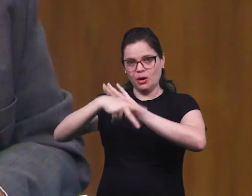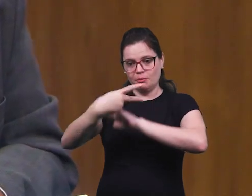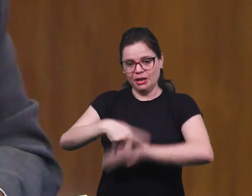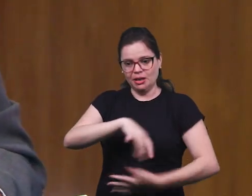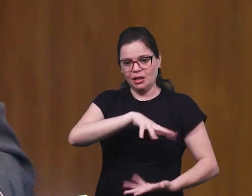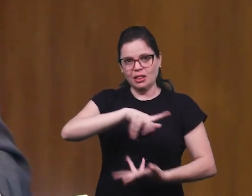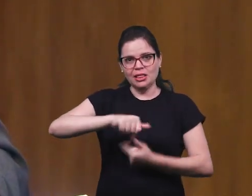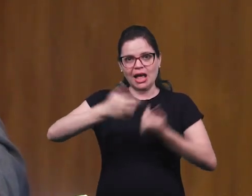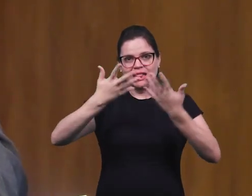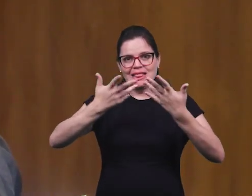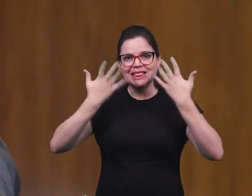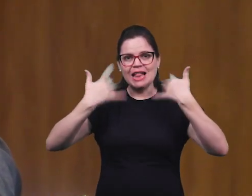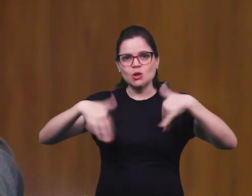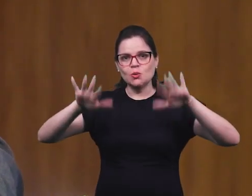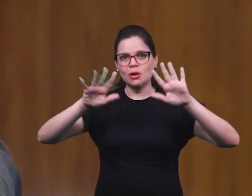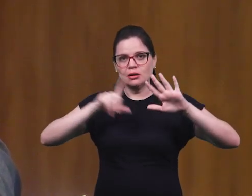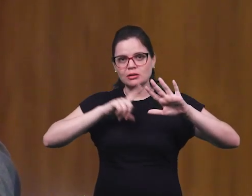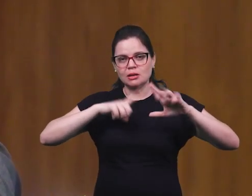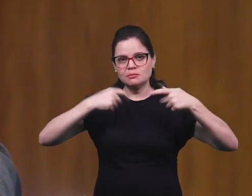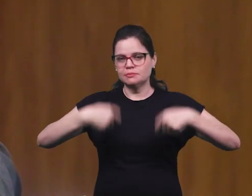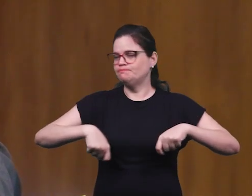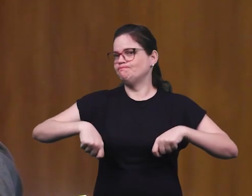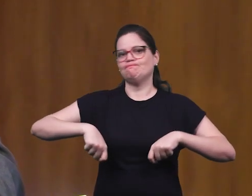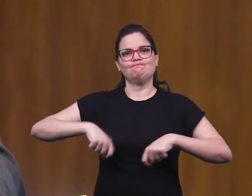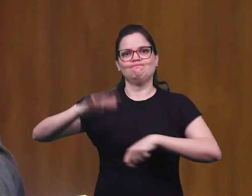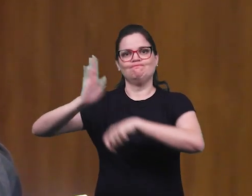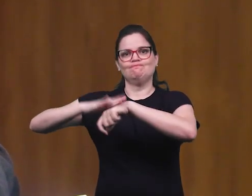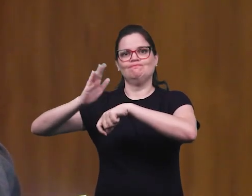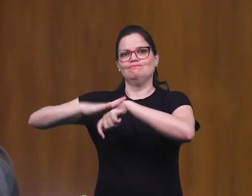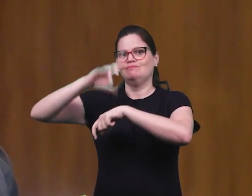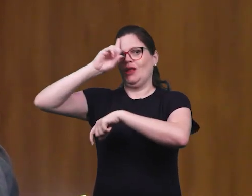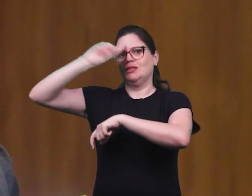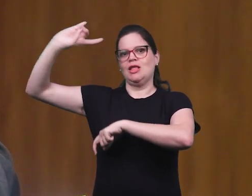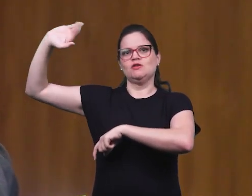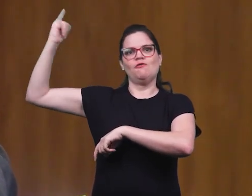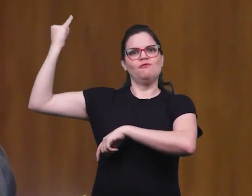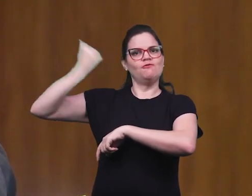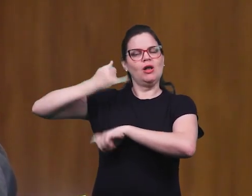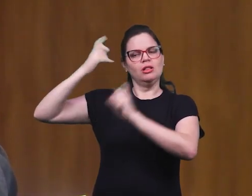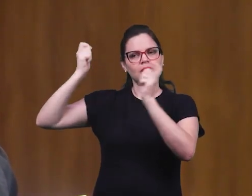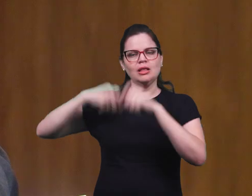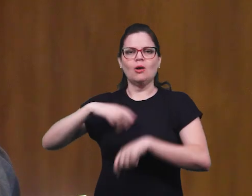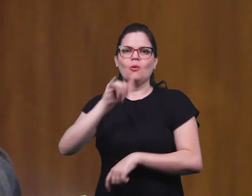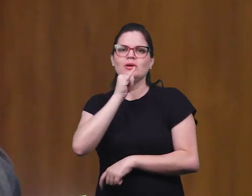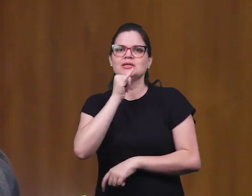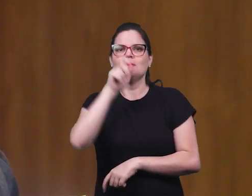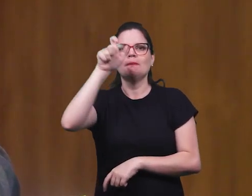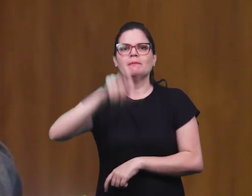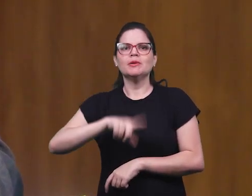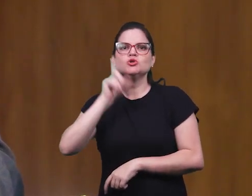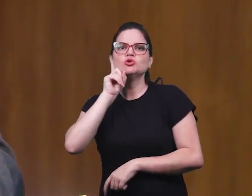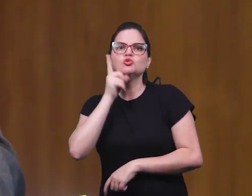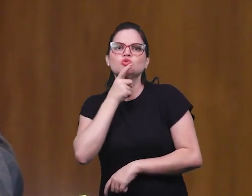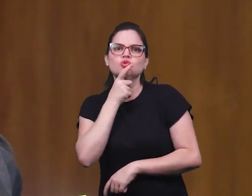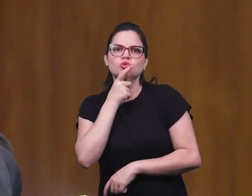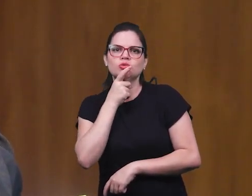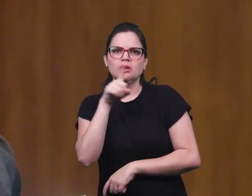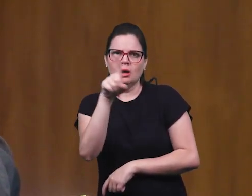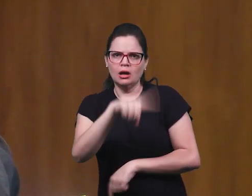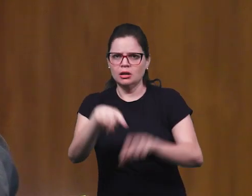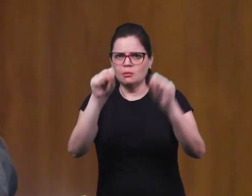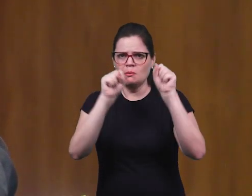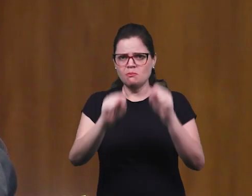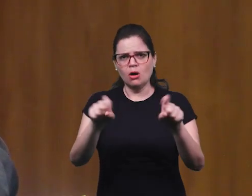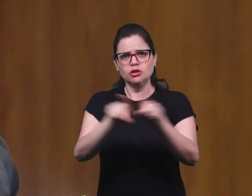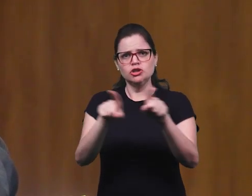irmãos, aqueles que, né, por algum motivo têm alguma deficiência auditiva, surdos, eles também podem